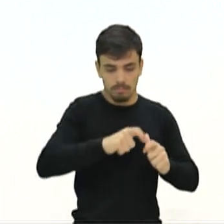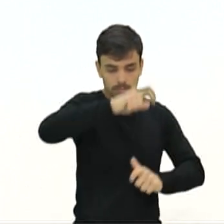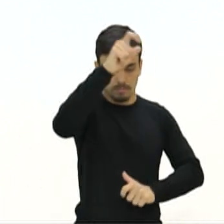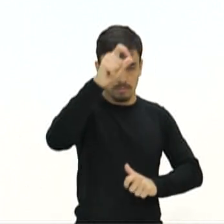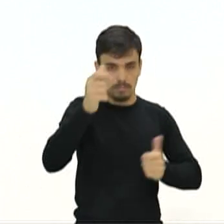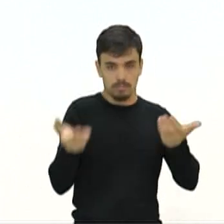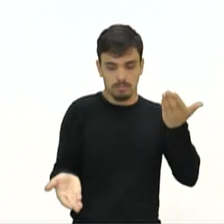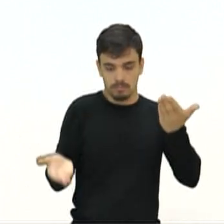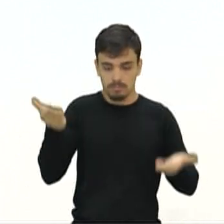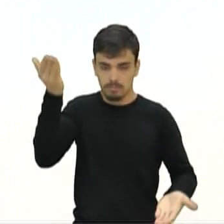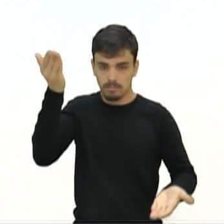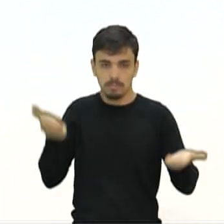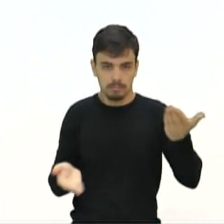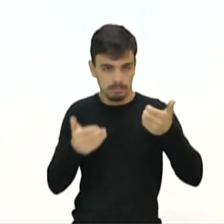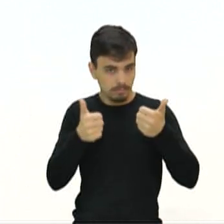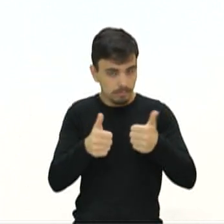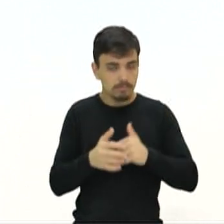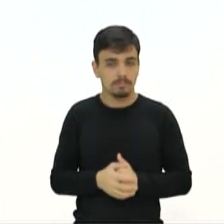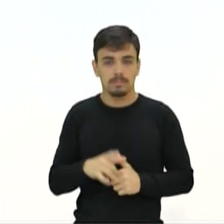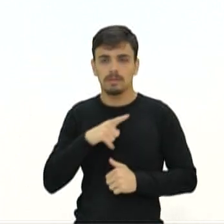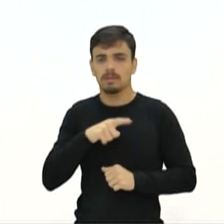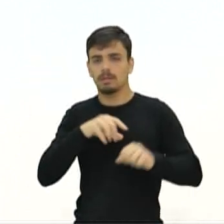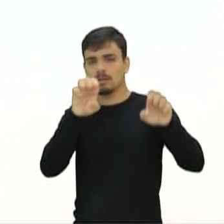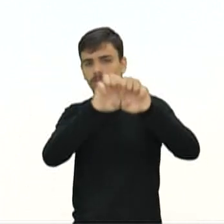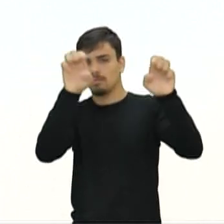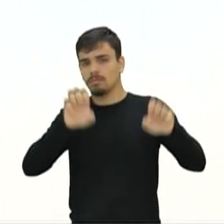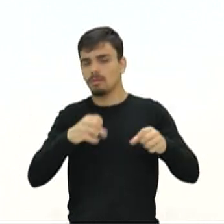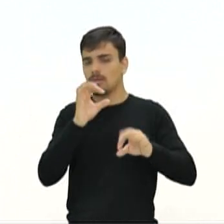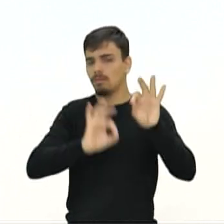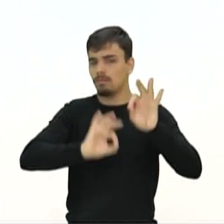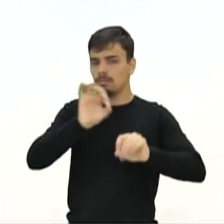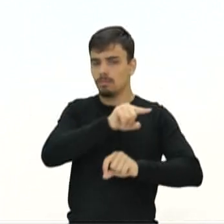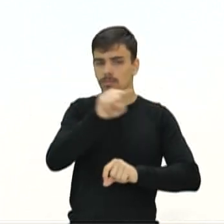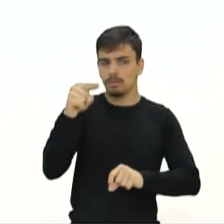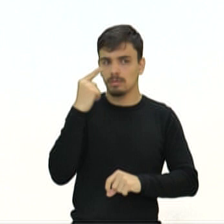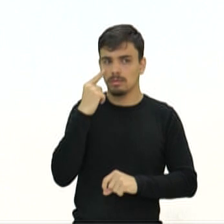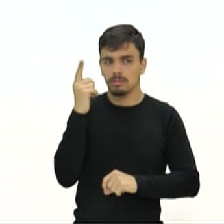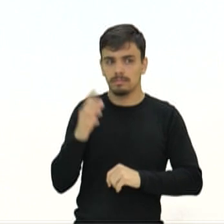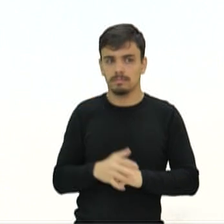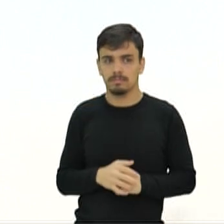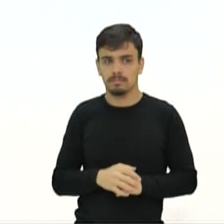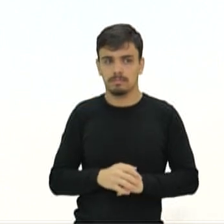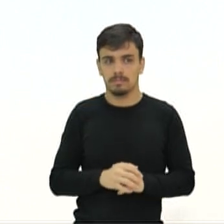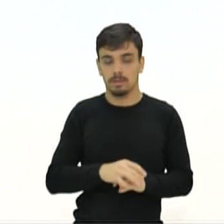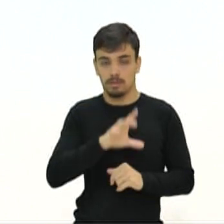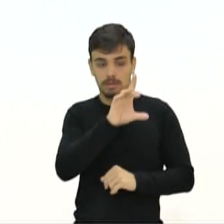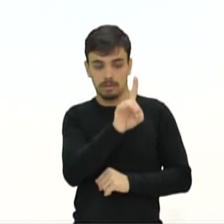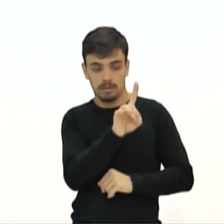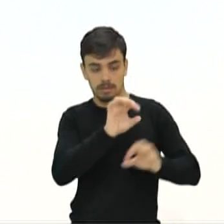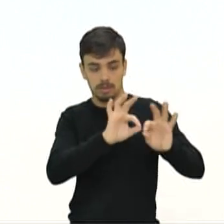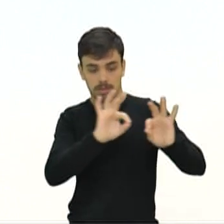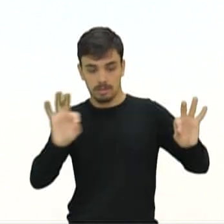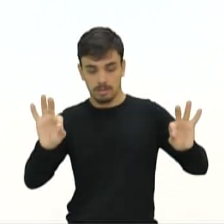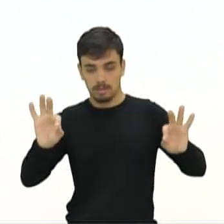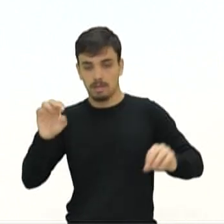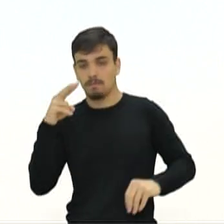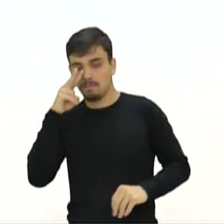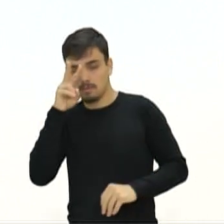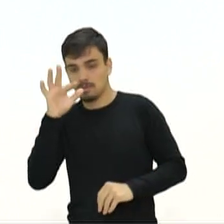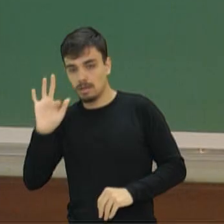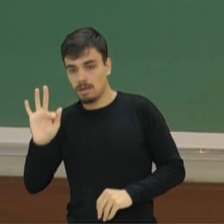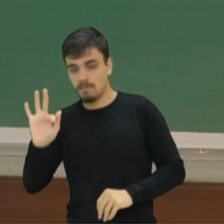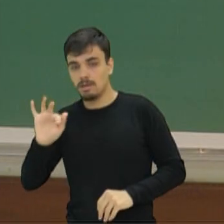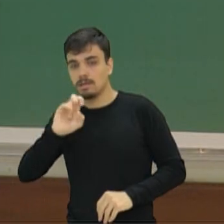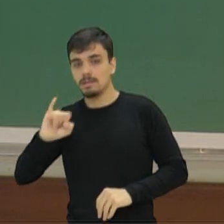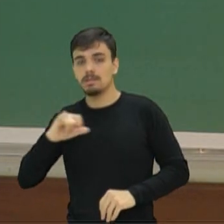Então, eu montei um esquema para você, bem bonitinho, ó. Para uma distância D, eu tenho uma força F. Se eu dobrar a